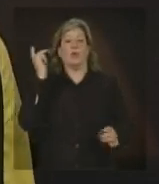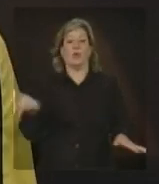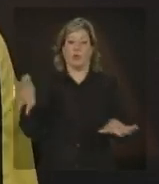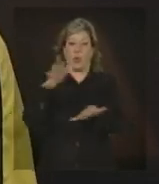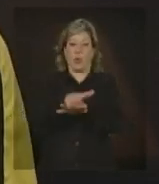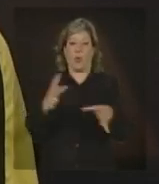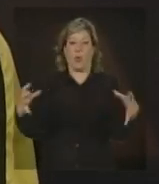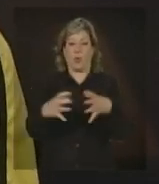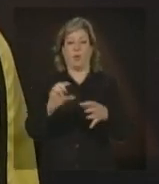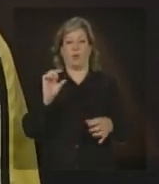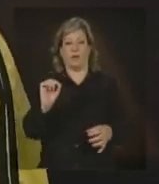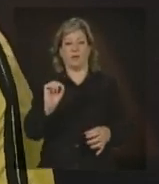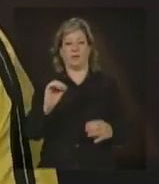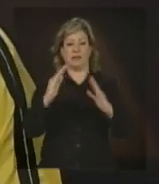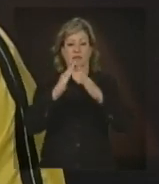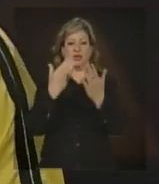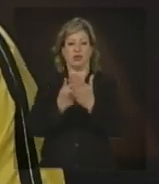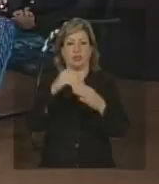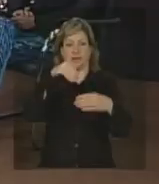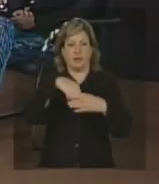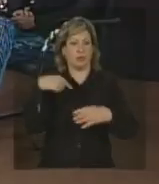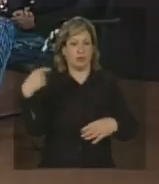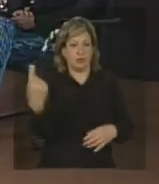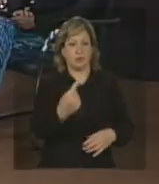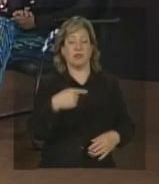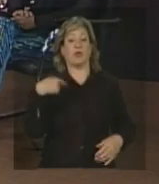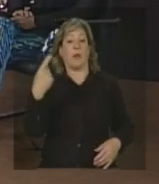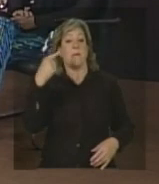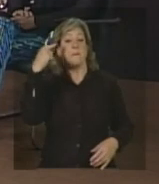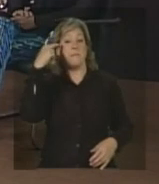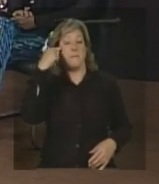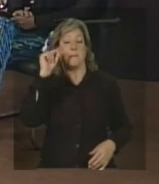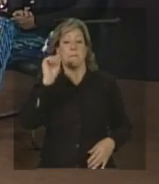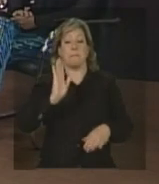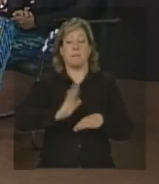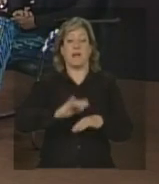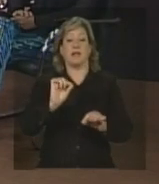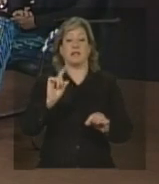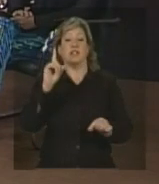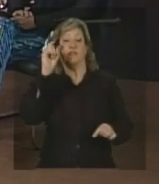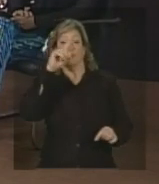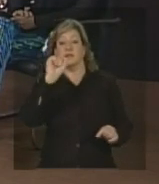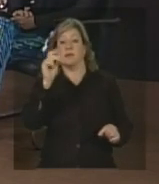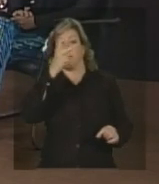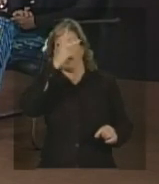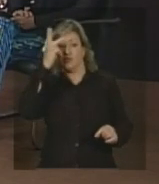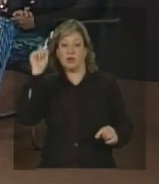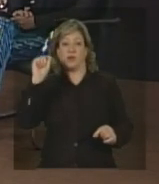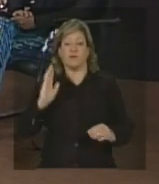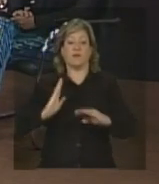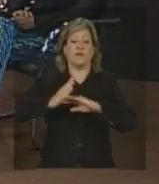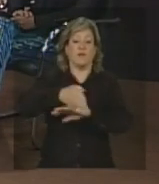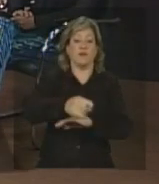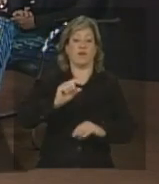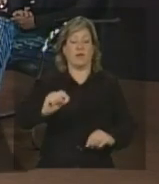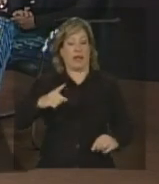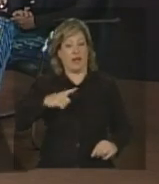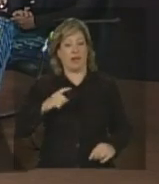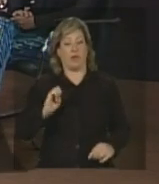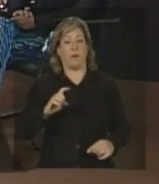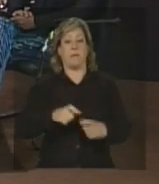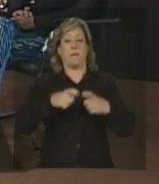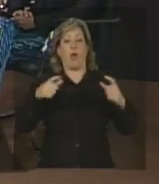ensino, praticamente pensaram mais na dificuldade de locomoção, que é a